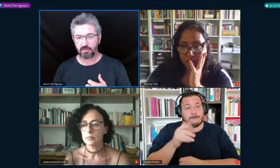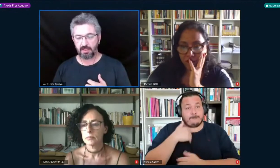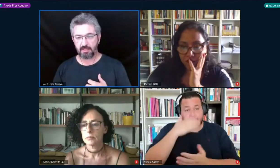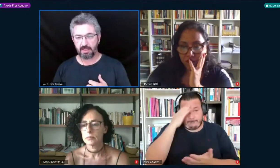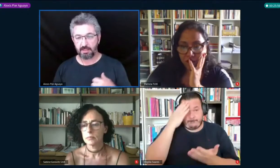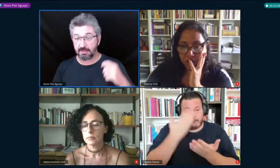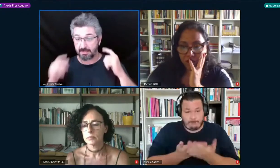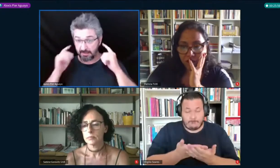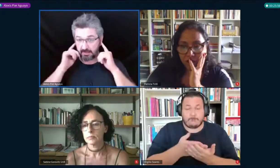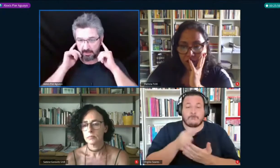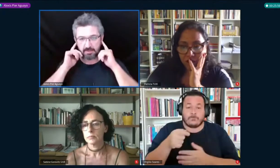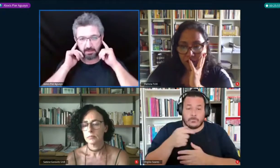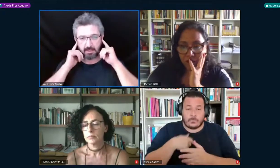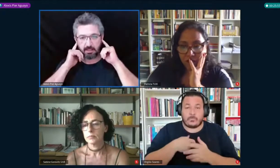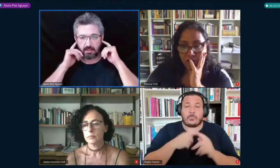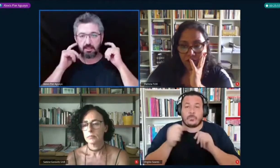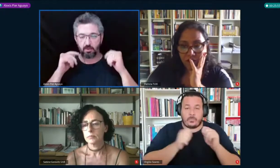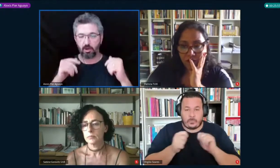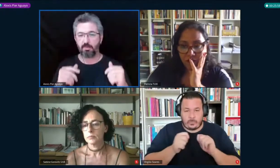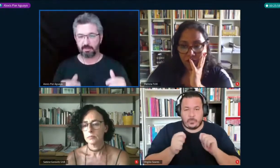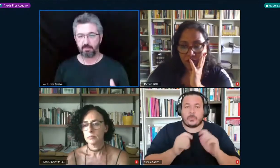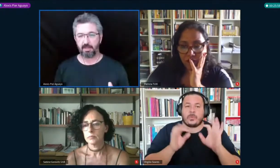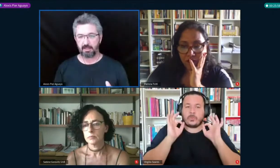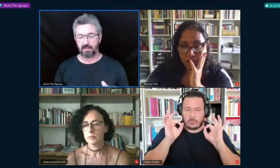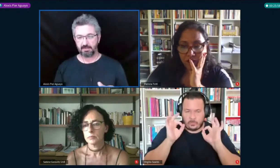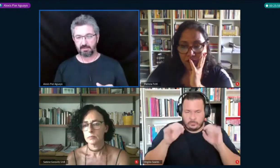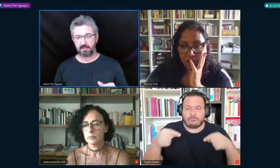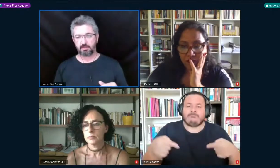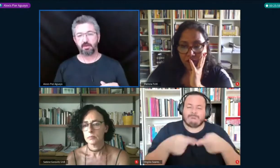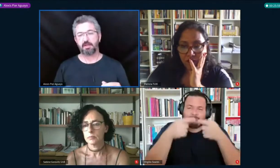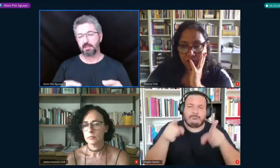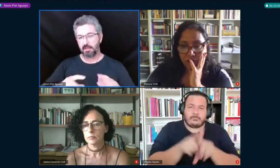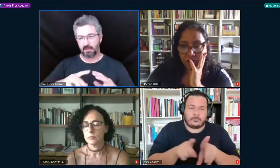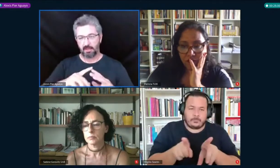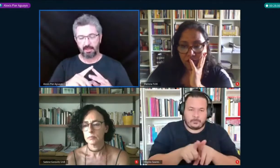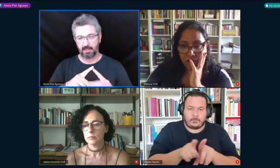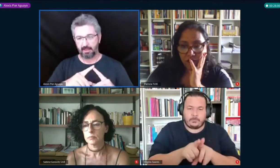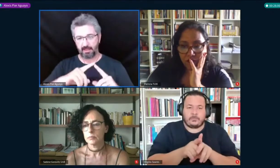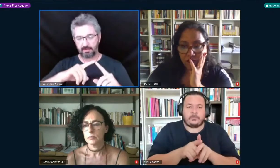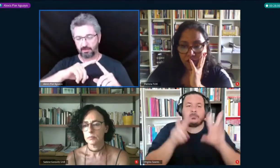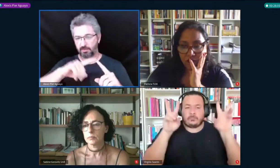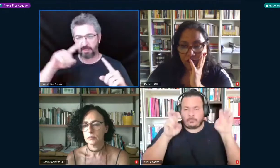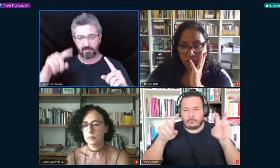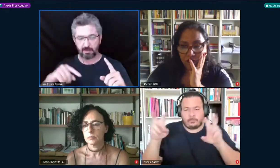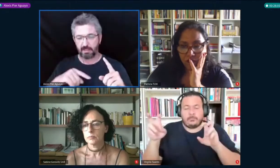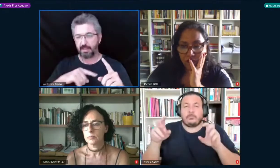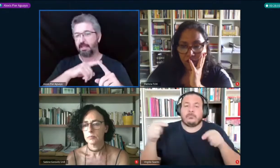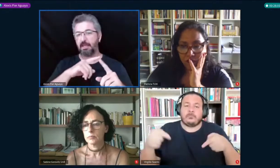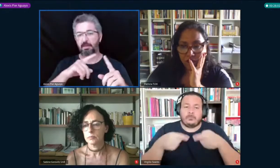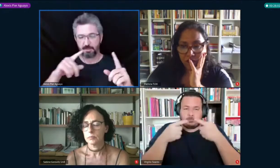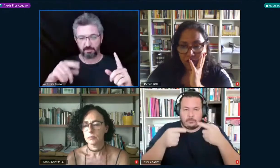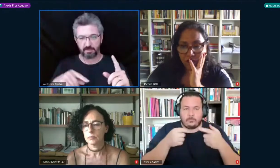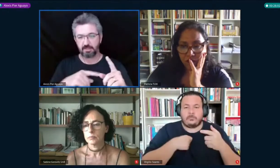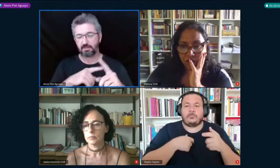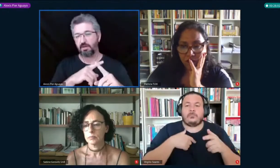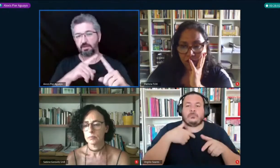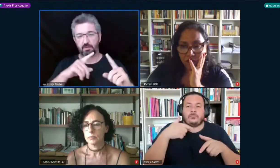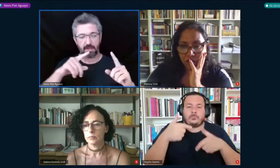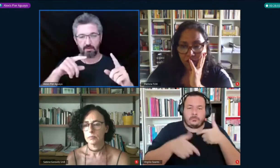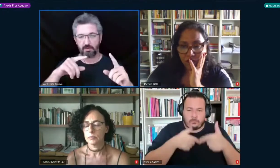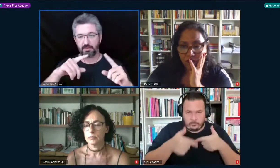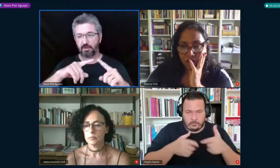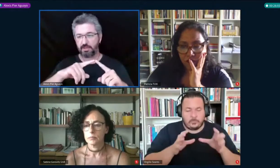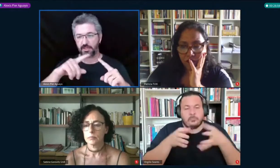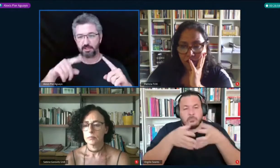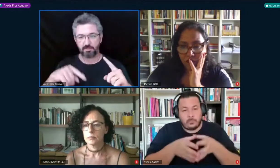que esse controle de qualidade, ele engloba também essas questões sobre o trabalho da equipe, as